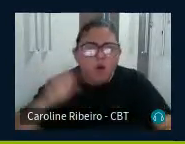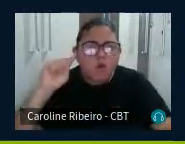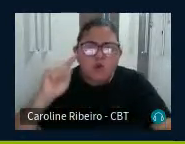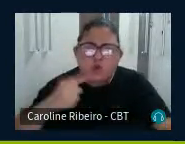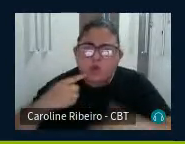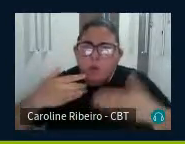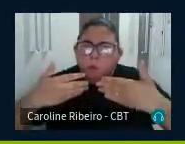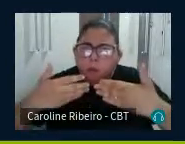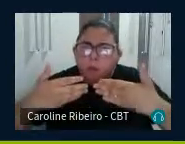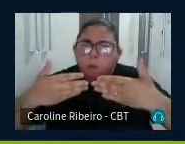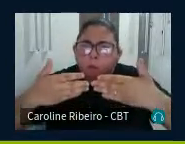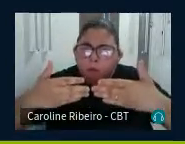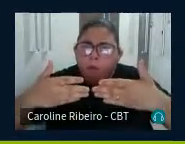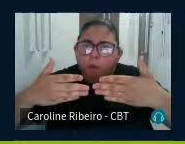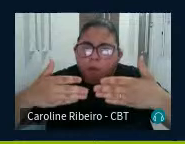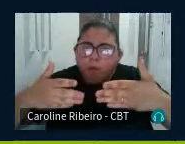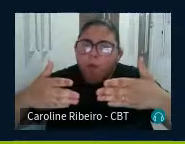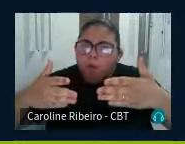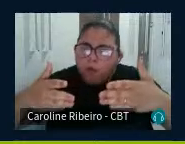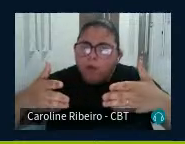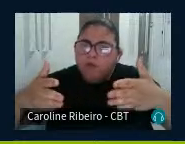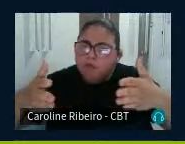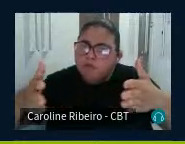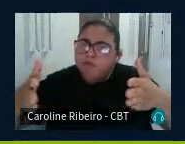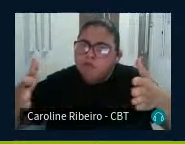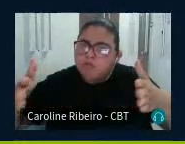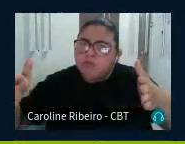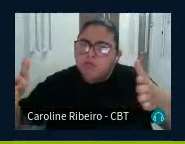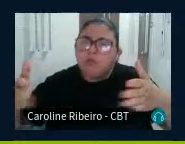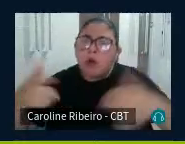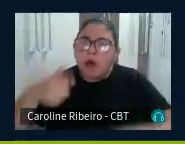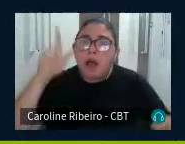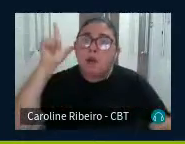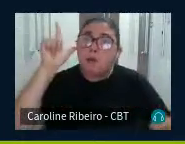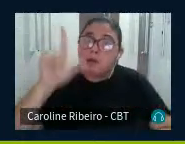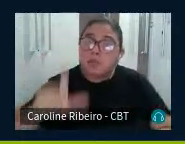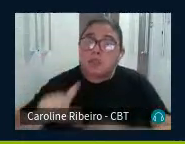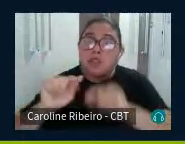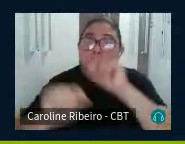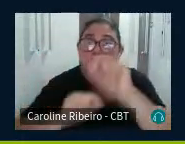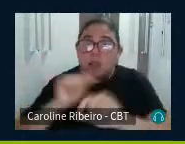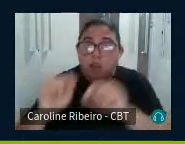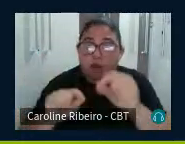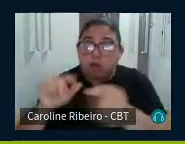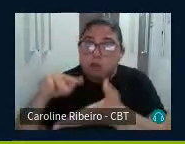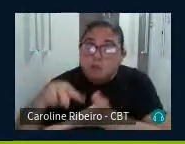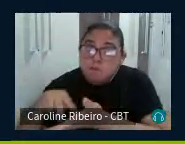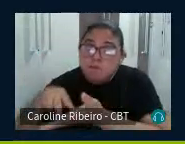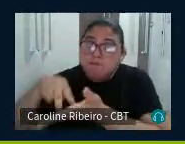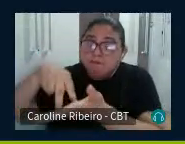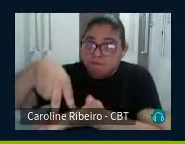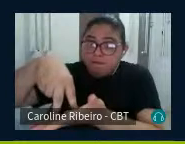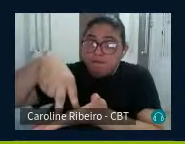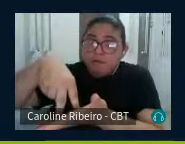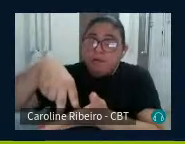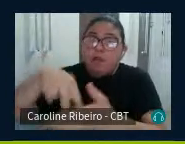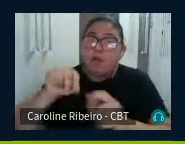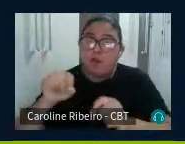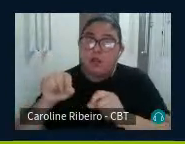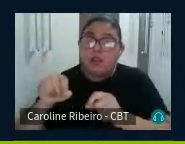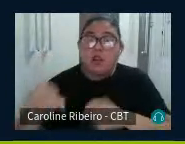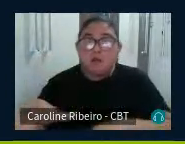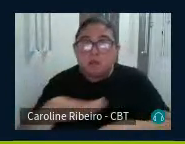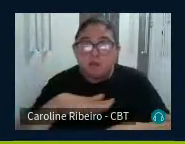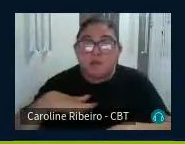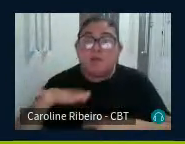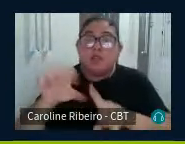começaram a ganhar força e começaram assim, assumindo o seu lugar enquanto